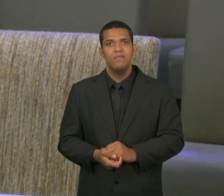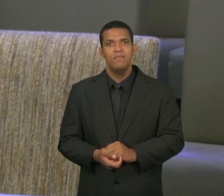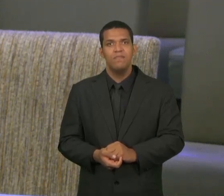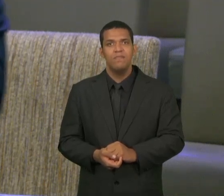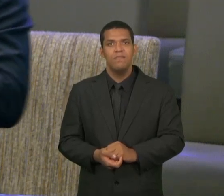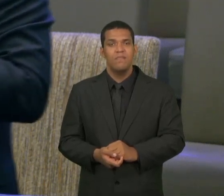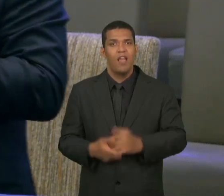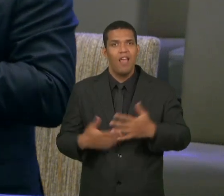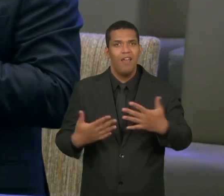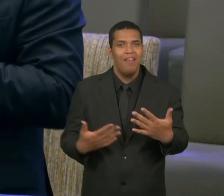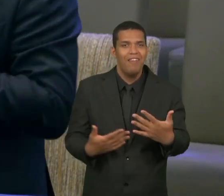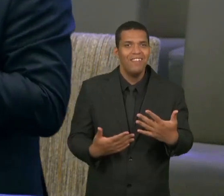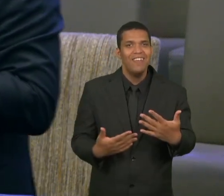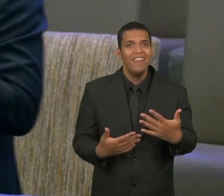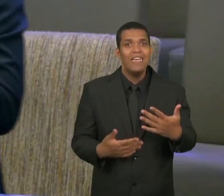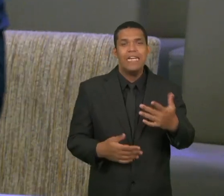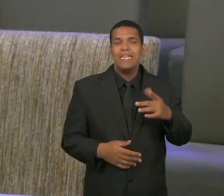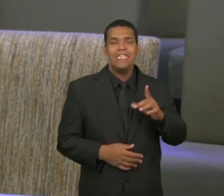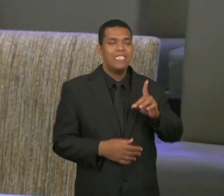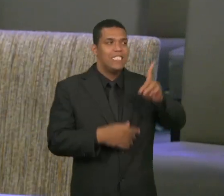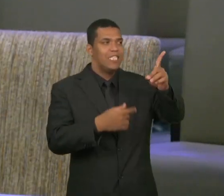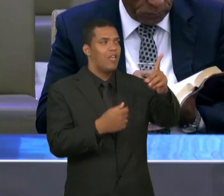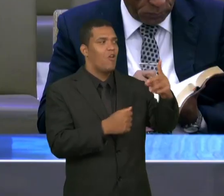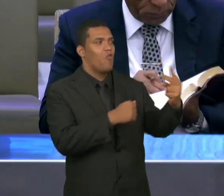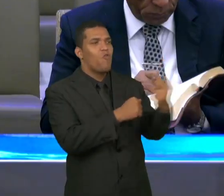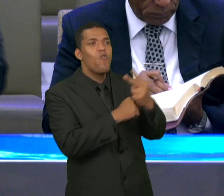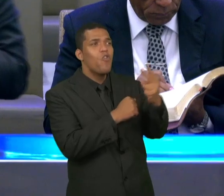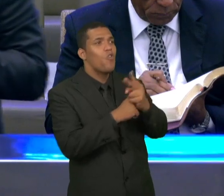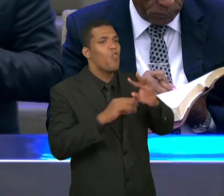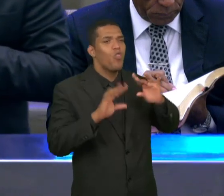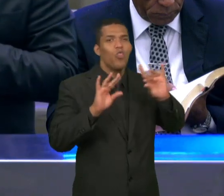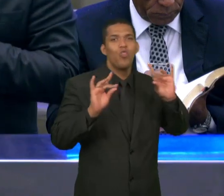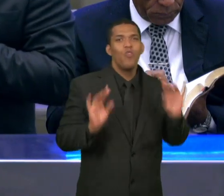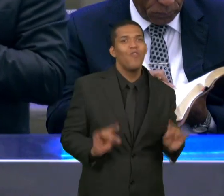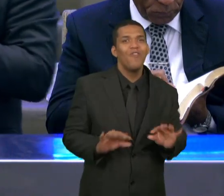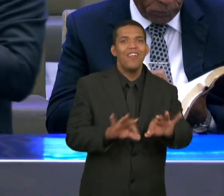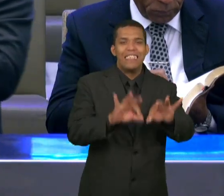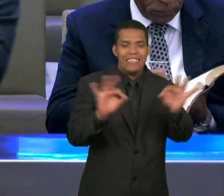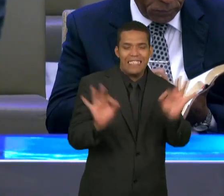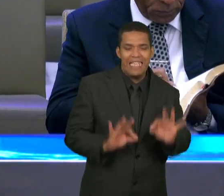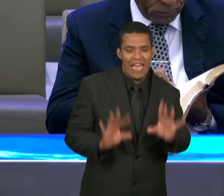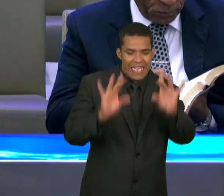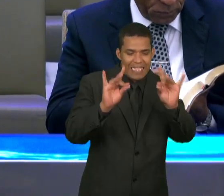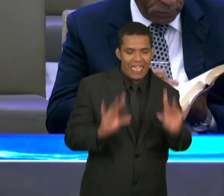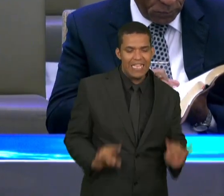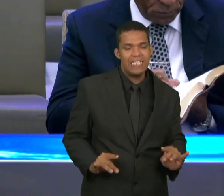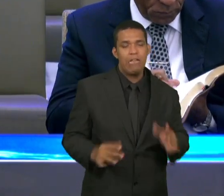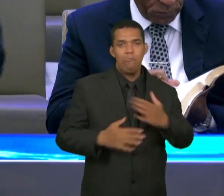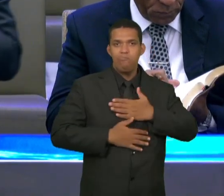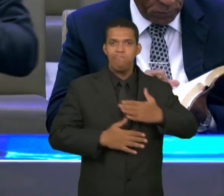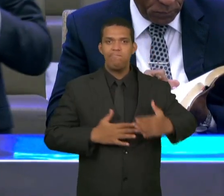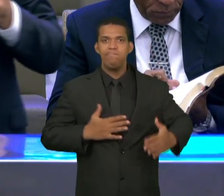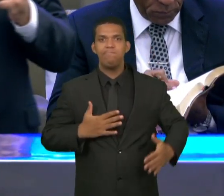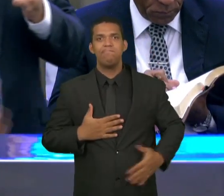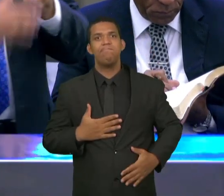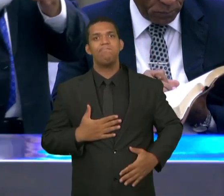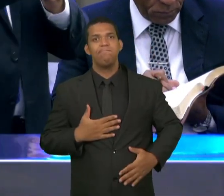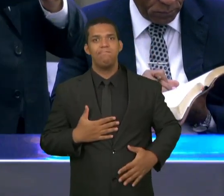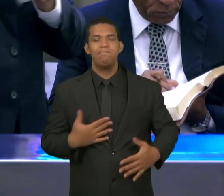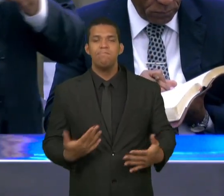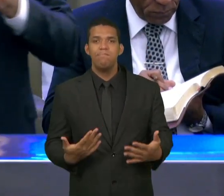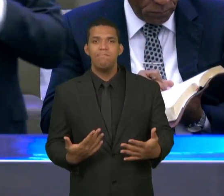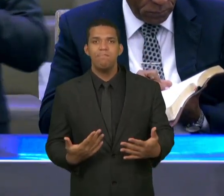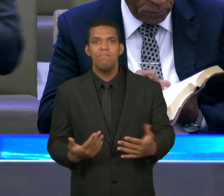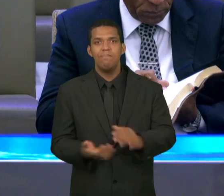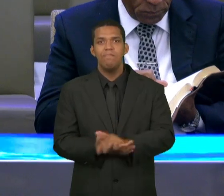me vestiste, de ossos e nervos me teceste. Vida e misericórdia me concedeste. Meu Deus, que expressão forte.